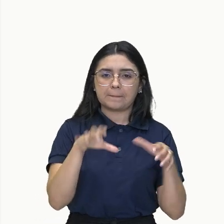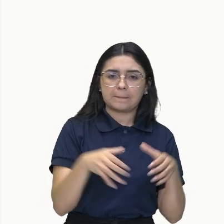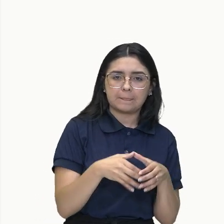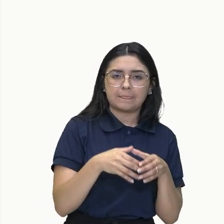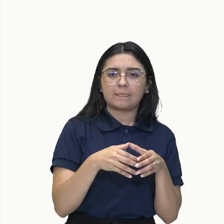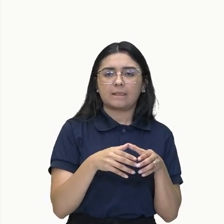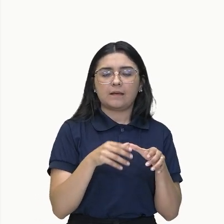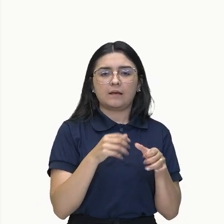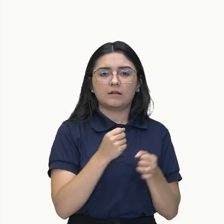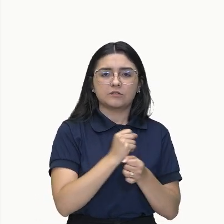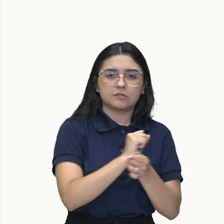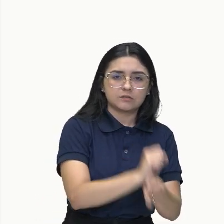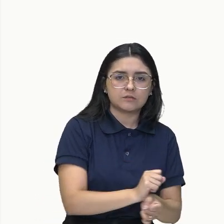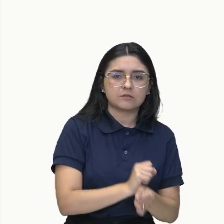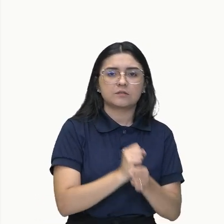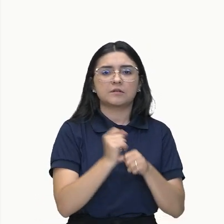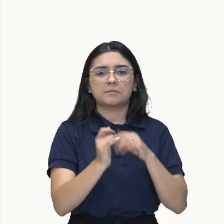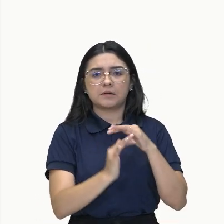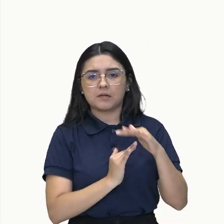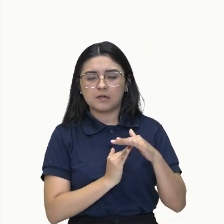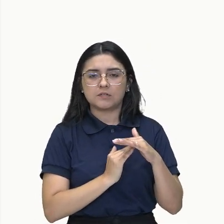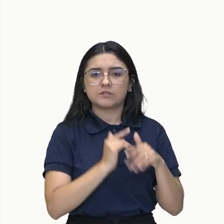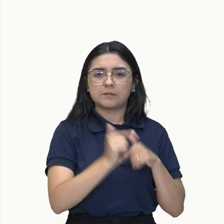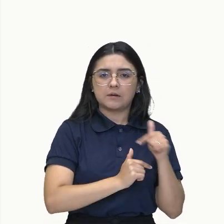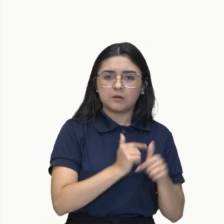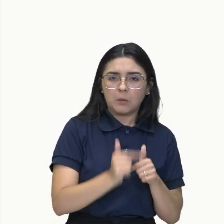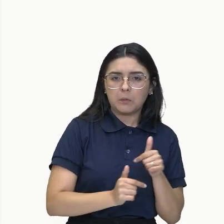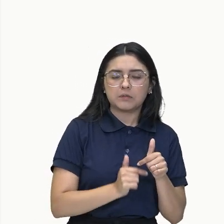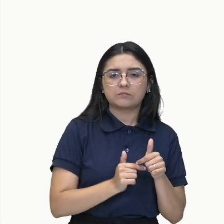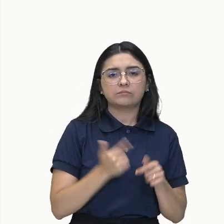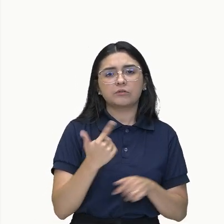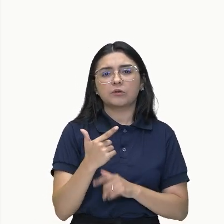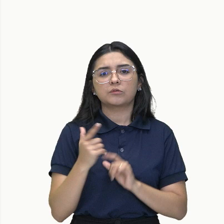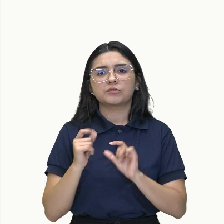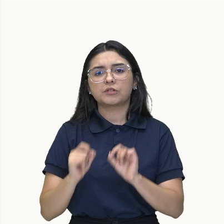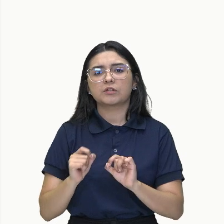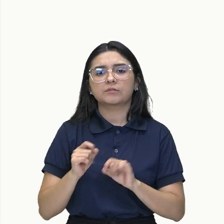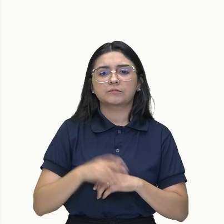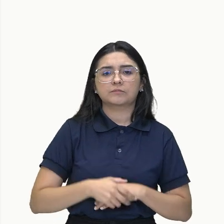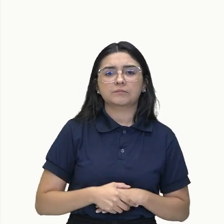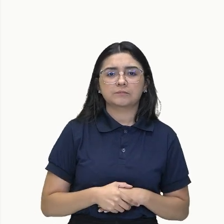ex-escravizados, imigrantes e trabalhadores livres, não tivessem